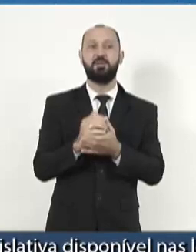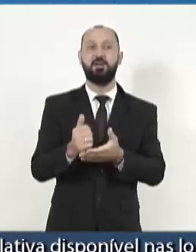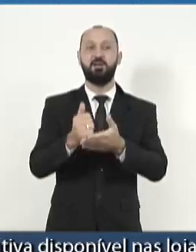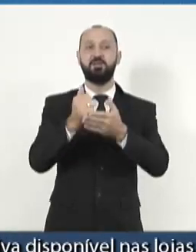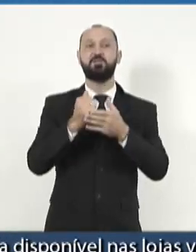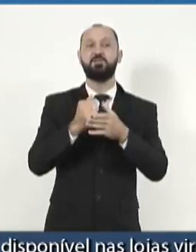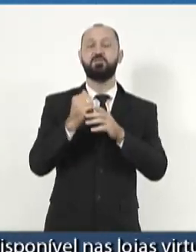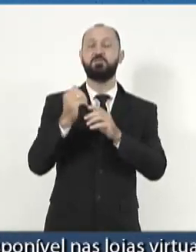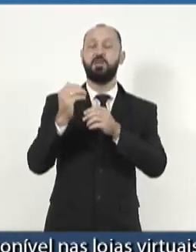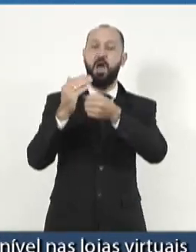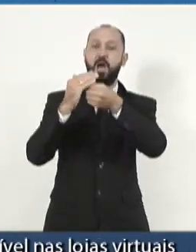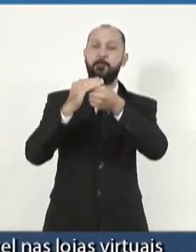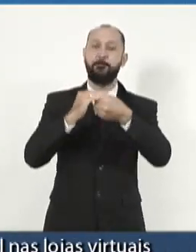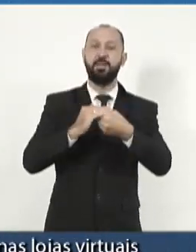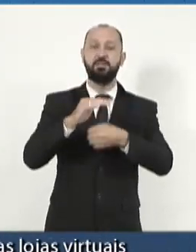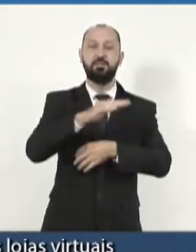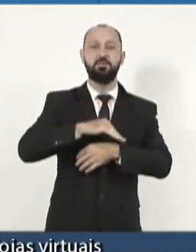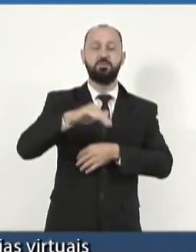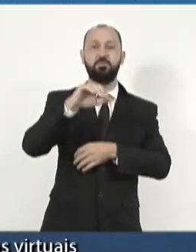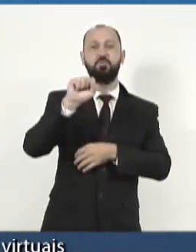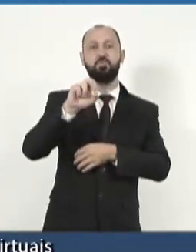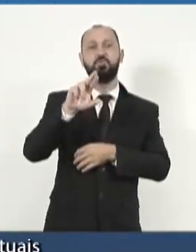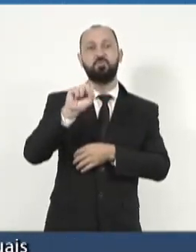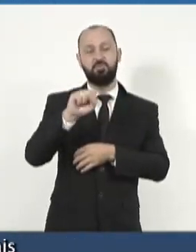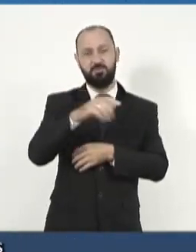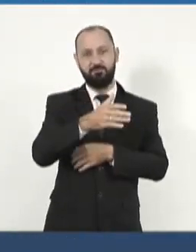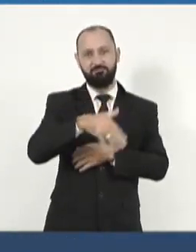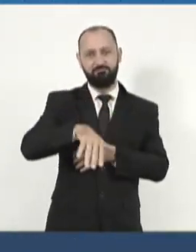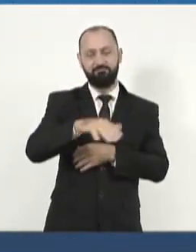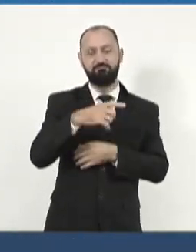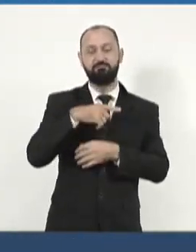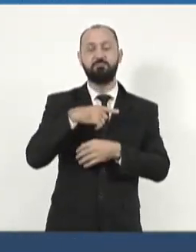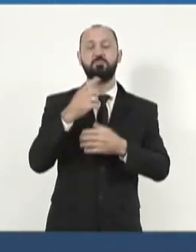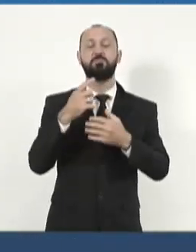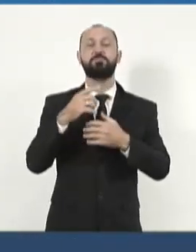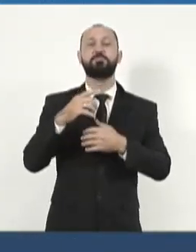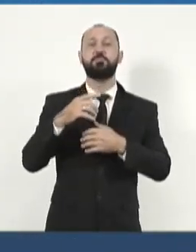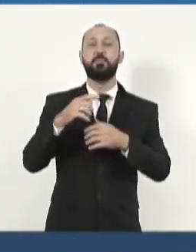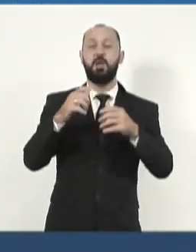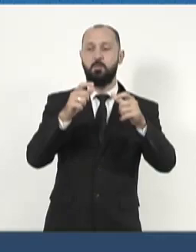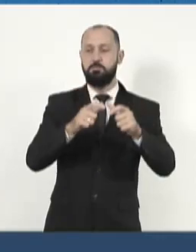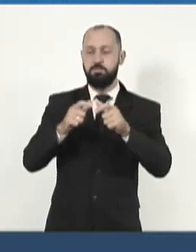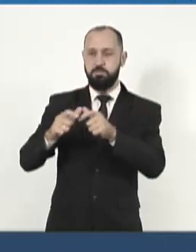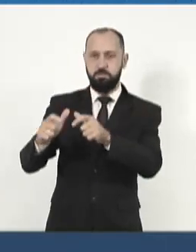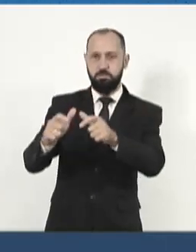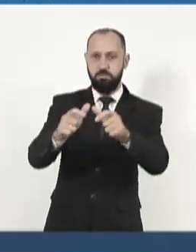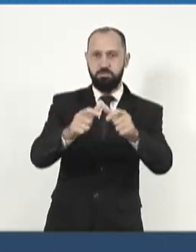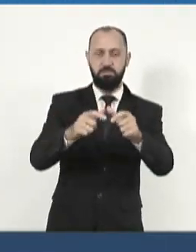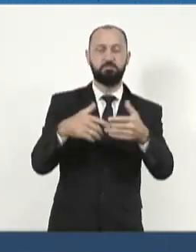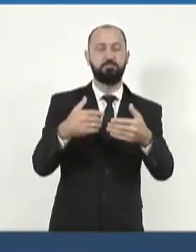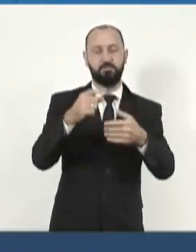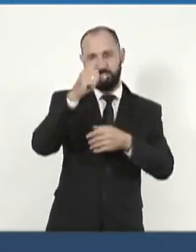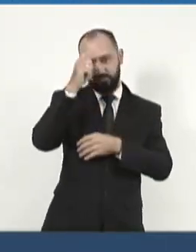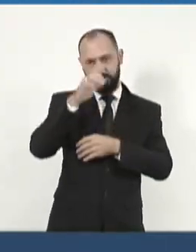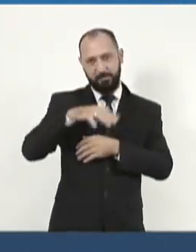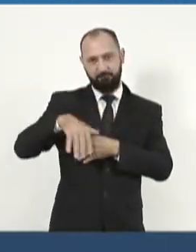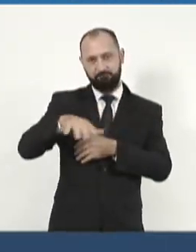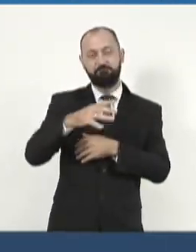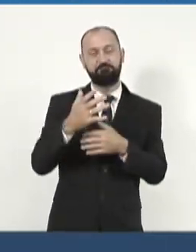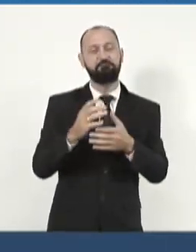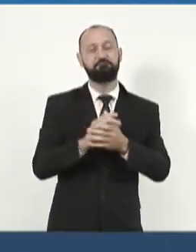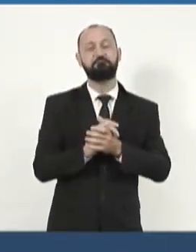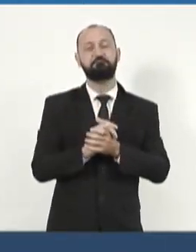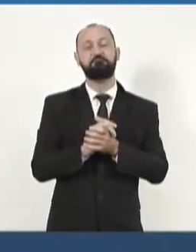do Estado de Mato Grosso do Sul no enfrentamento à pandemia. Sabemos que a CACEMES tem hoje